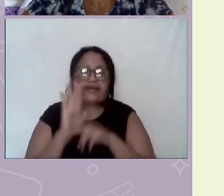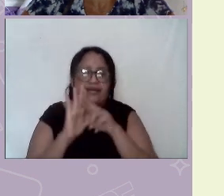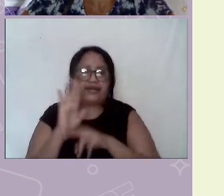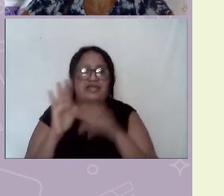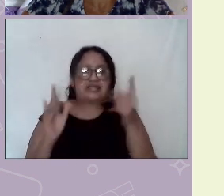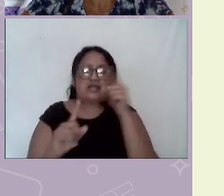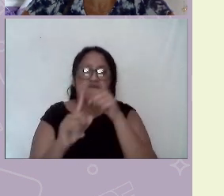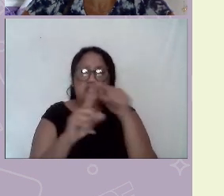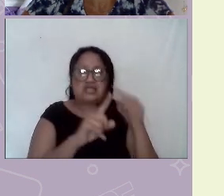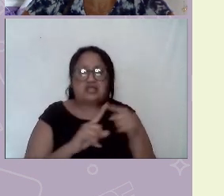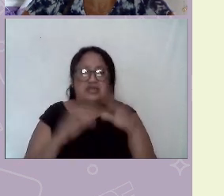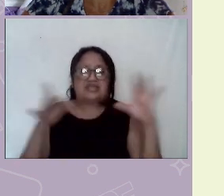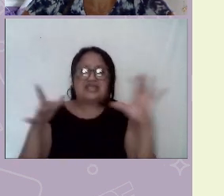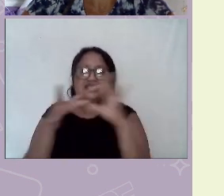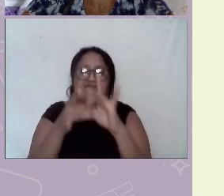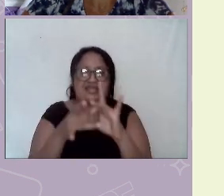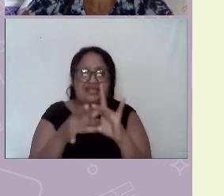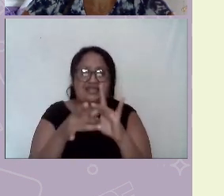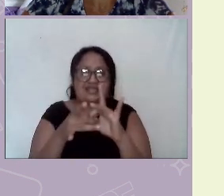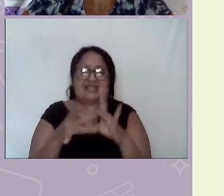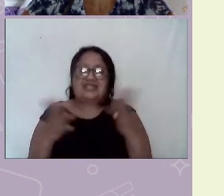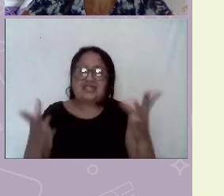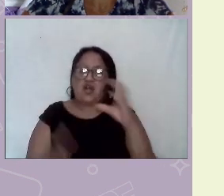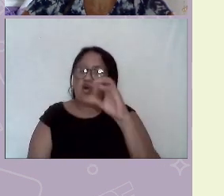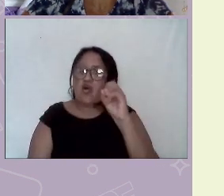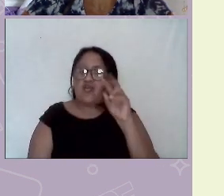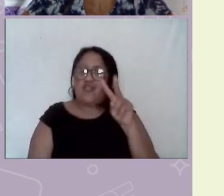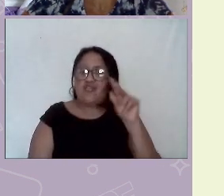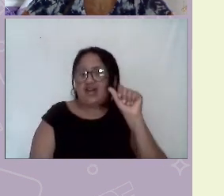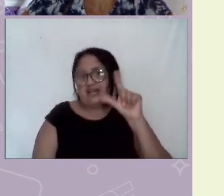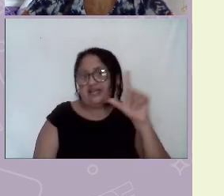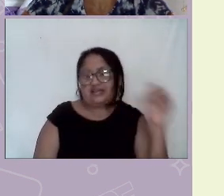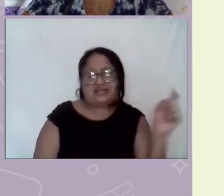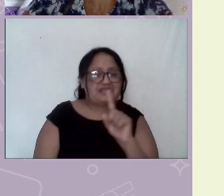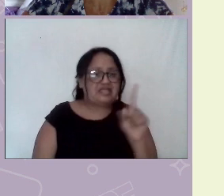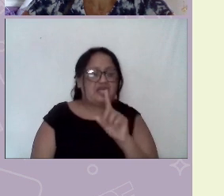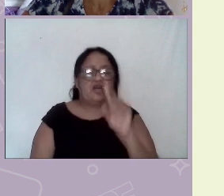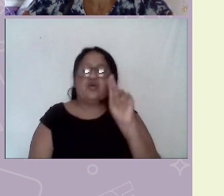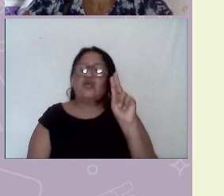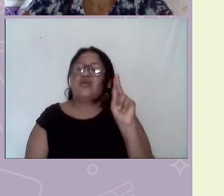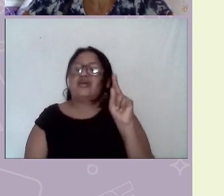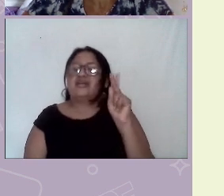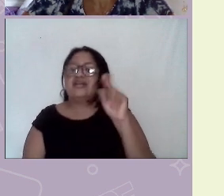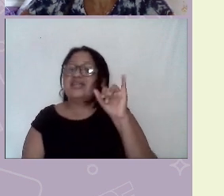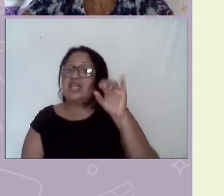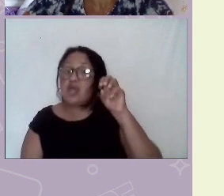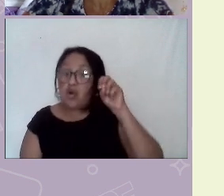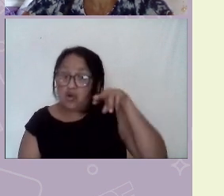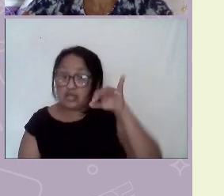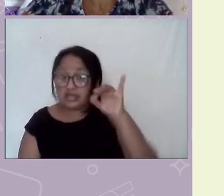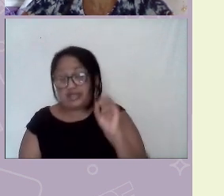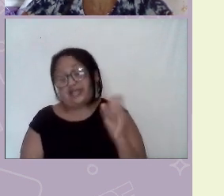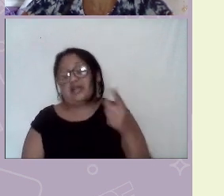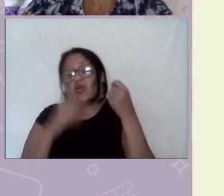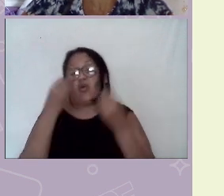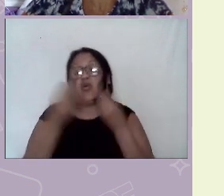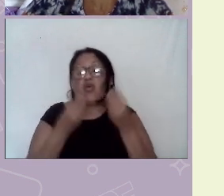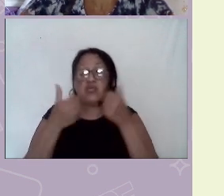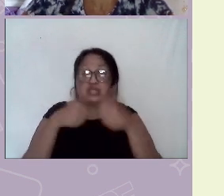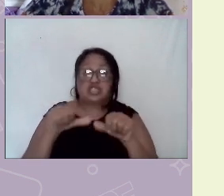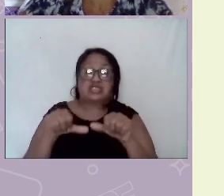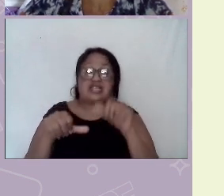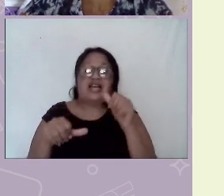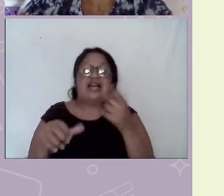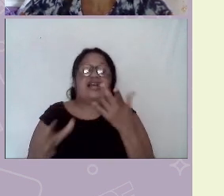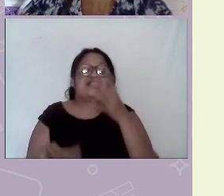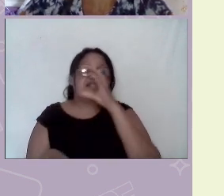tipo de ligação aqui é uma ligação covalente e não ligação iônica como está sendo afirmado na alternativa C que